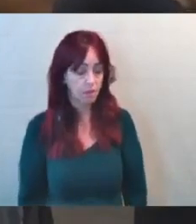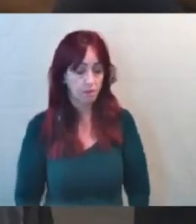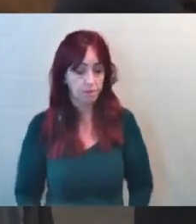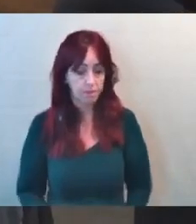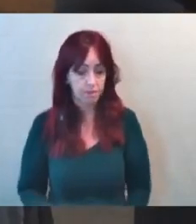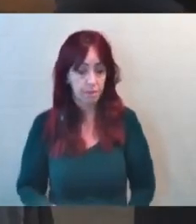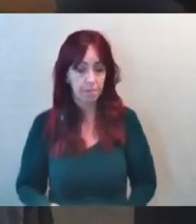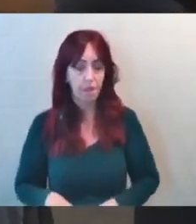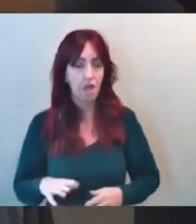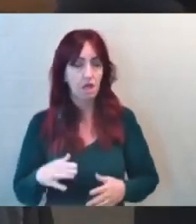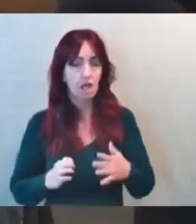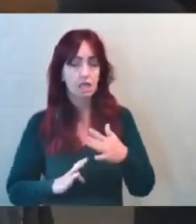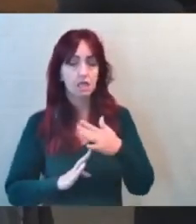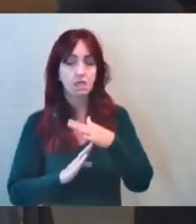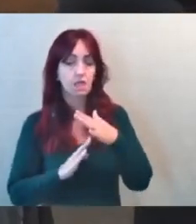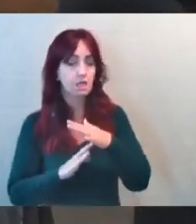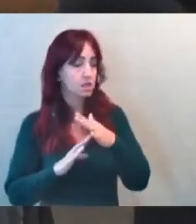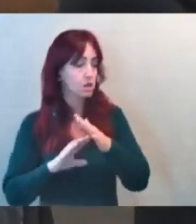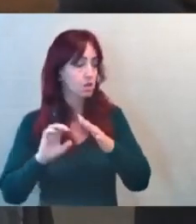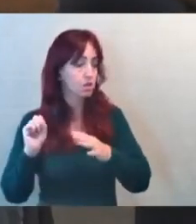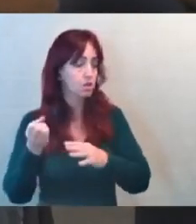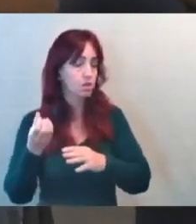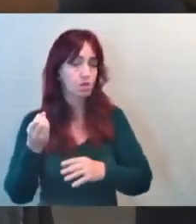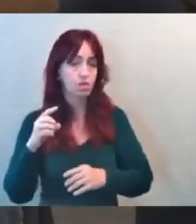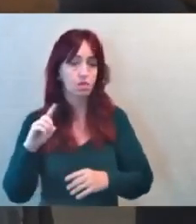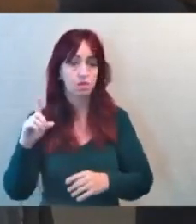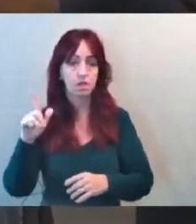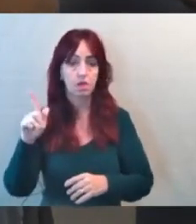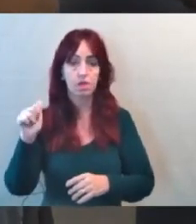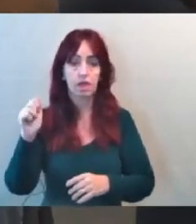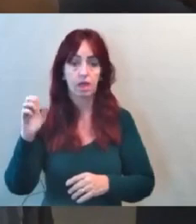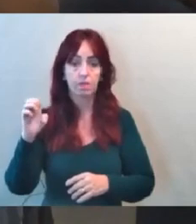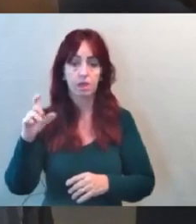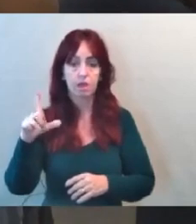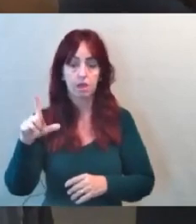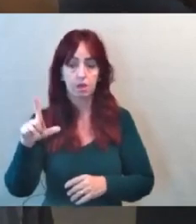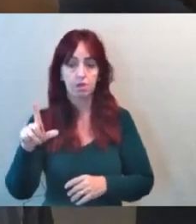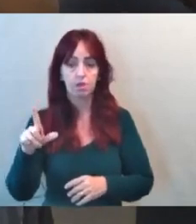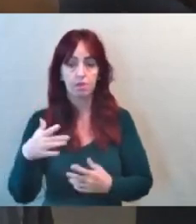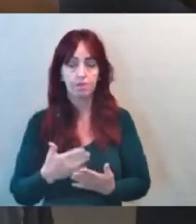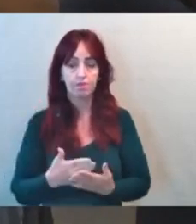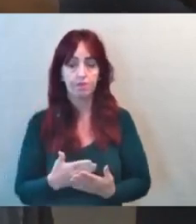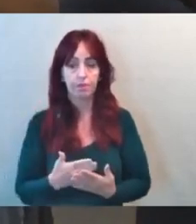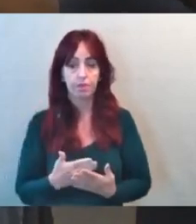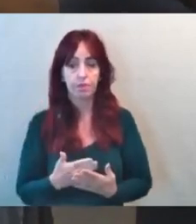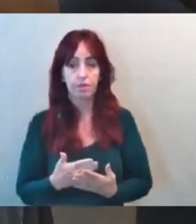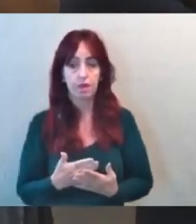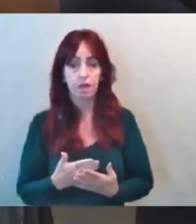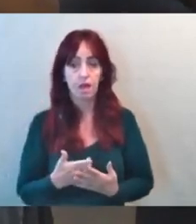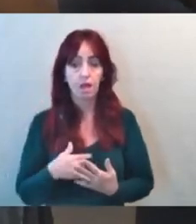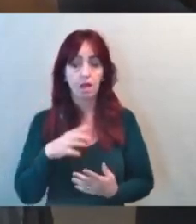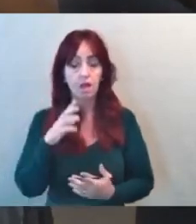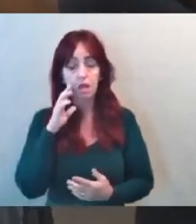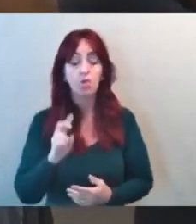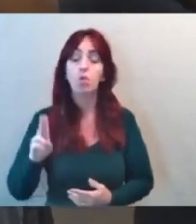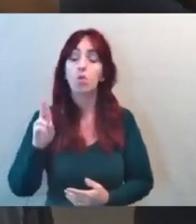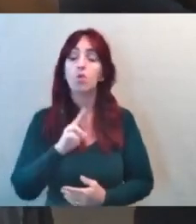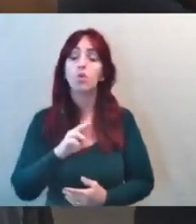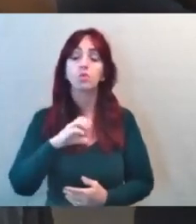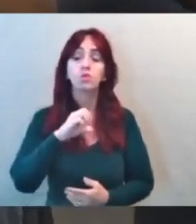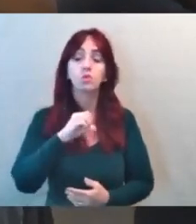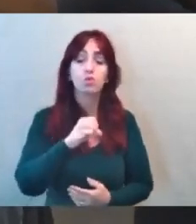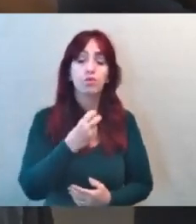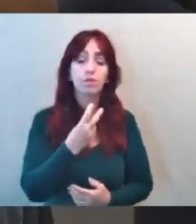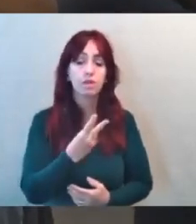Gabriel, e essa linha 9211-9214. Aqui a minha atende é a 9214, a qual hoje eu mais